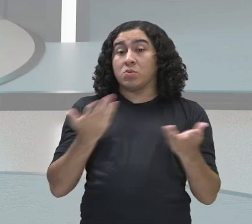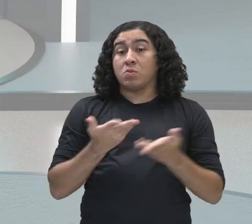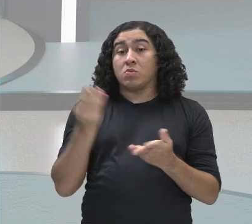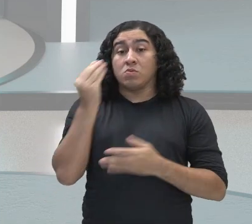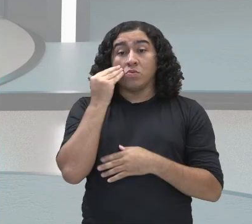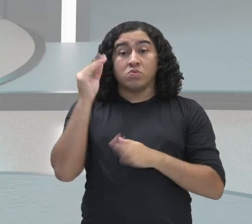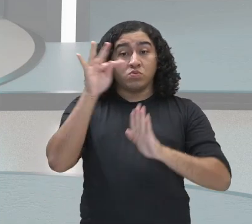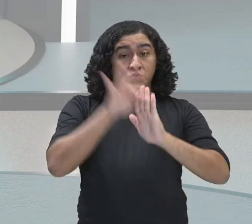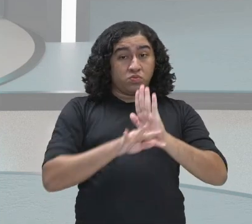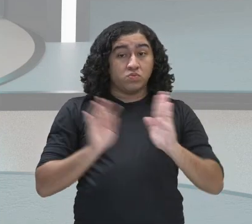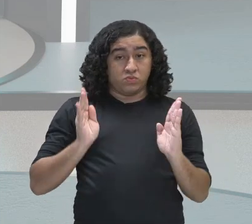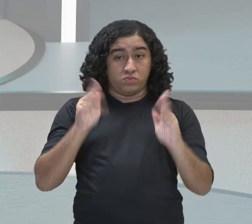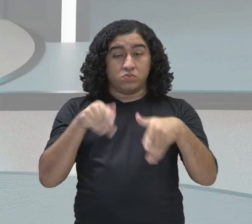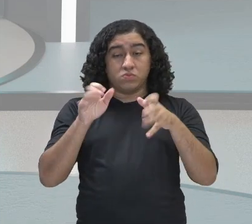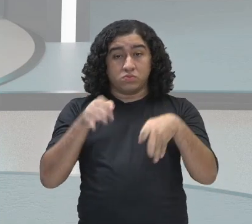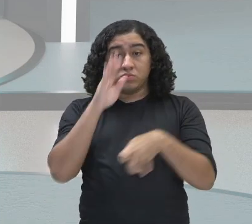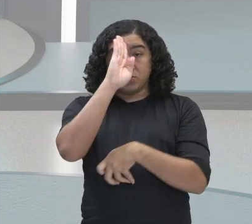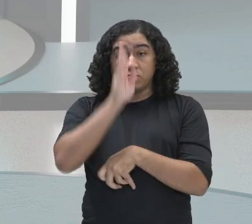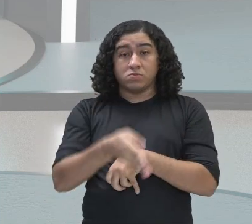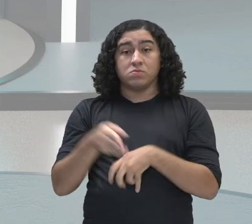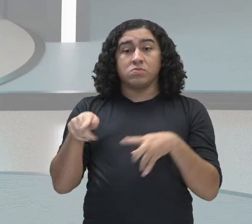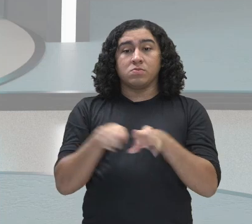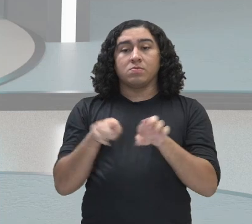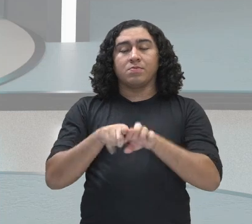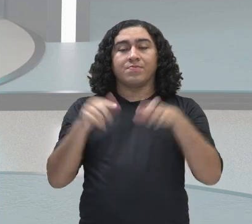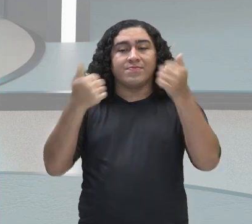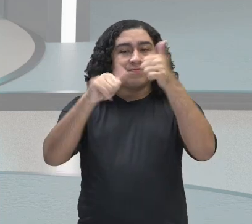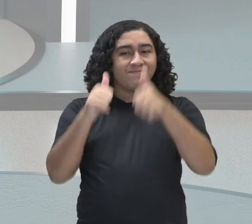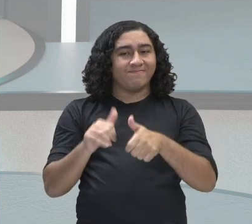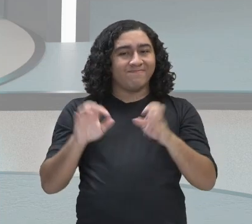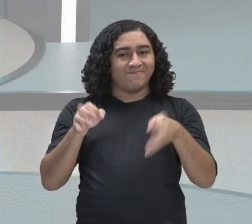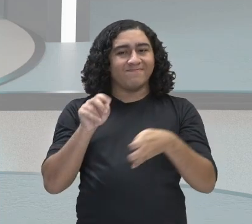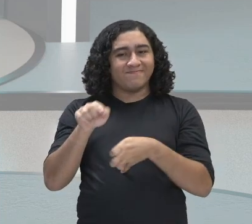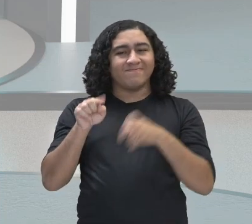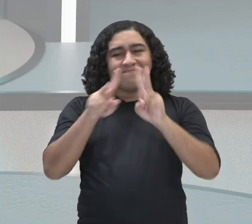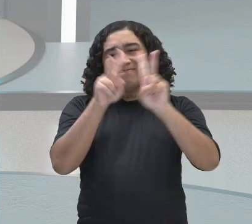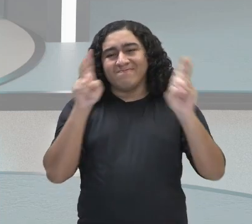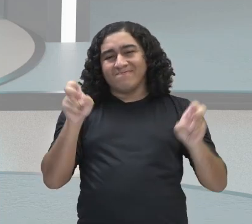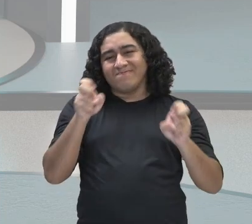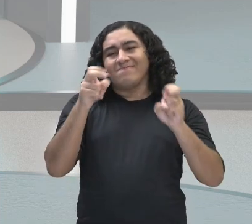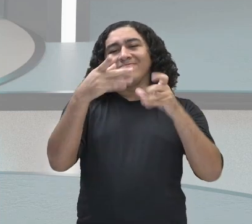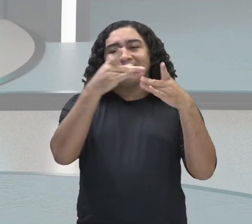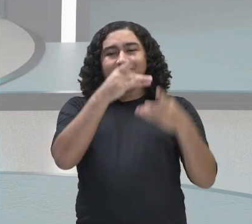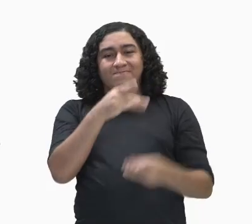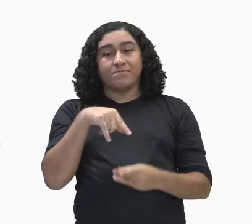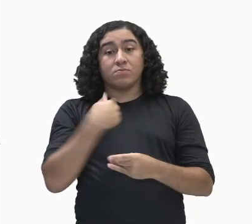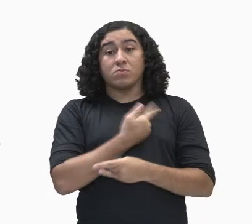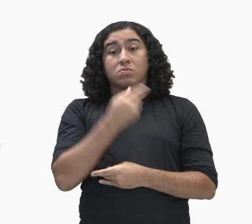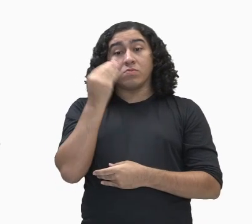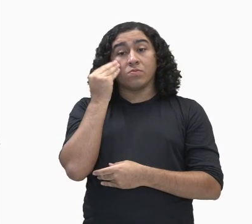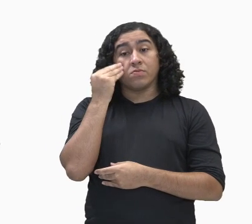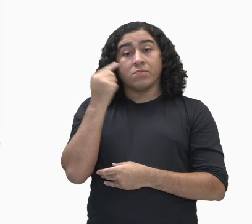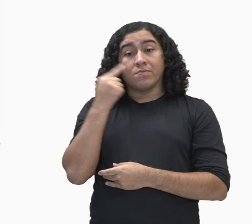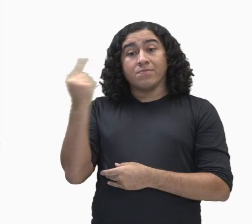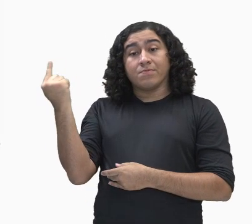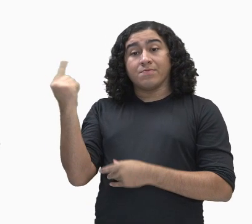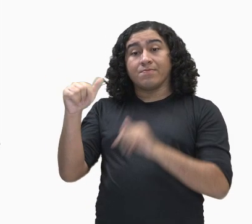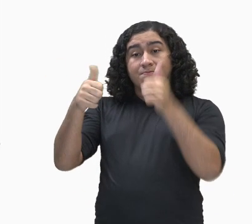texto especificamente e vamos ficar de olho nesses pequenos detalhes para a gente decifrar o texto. Let's